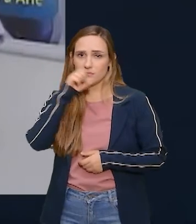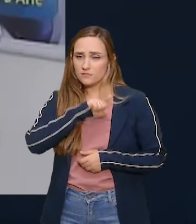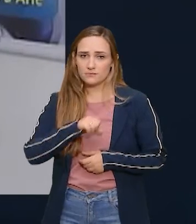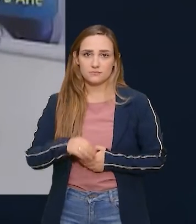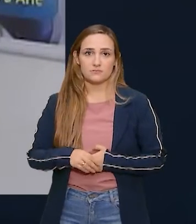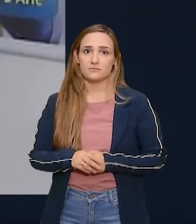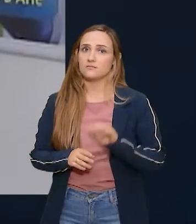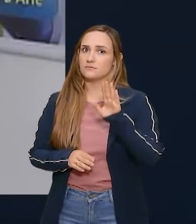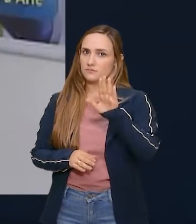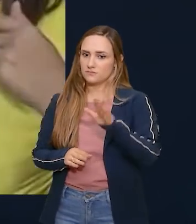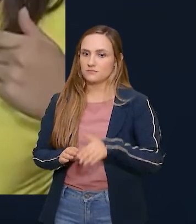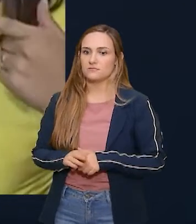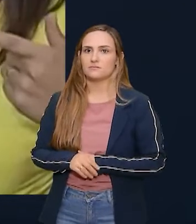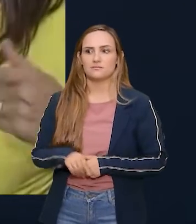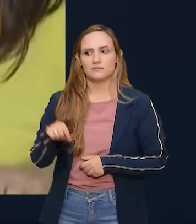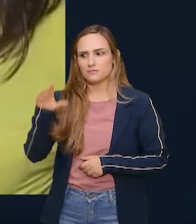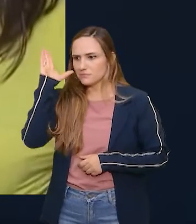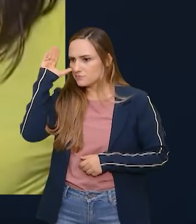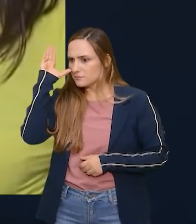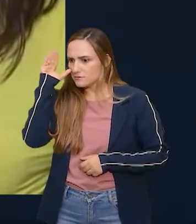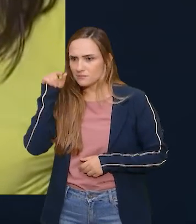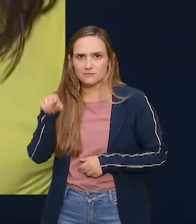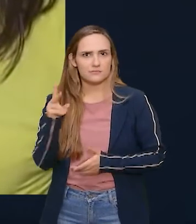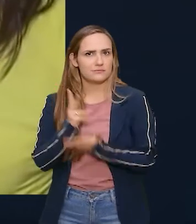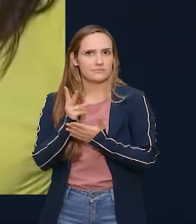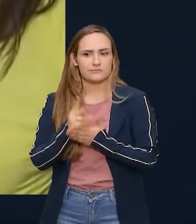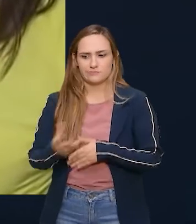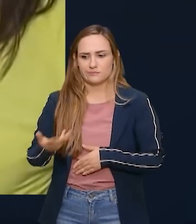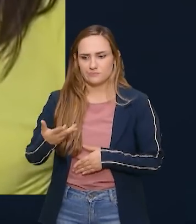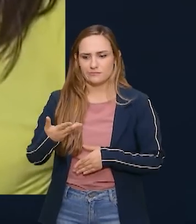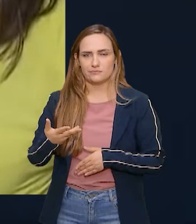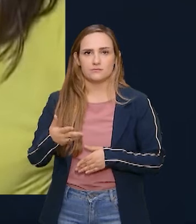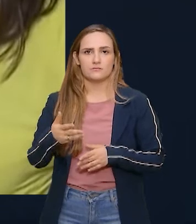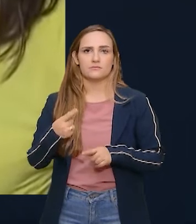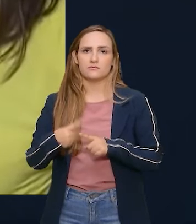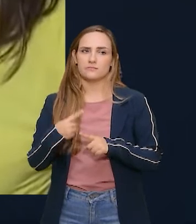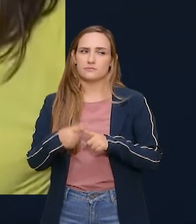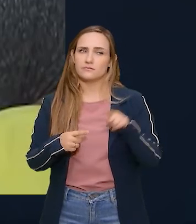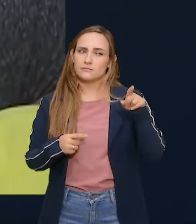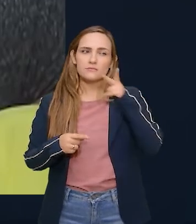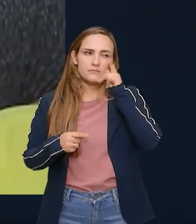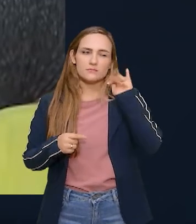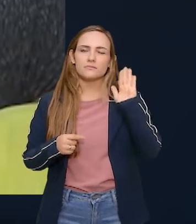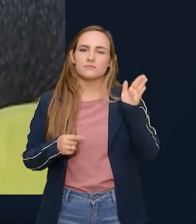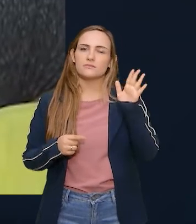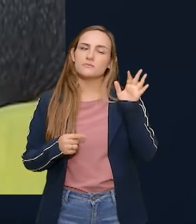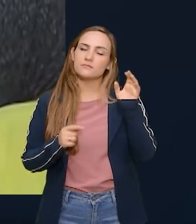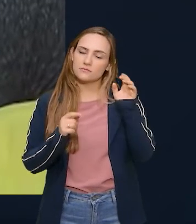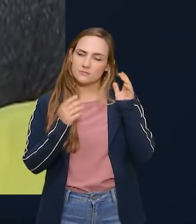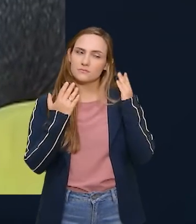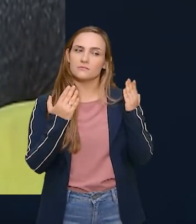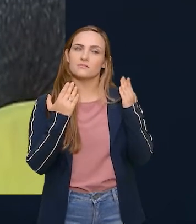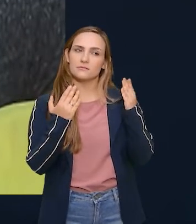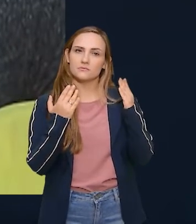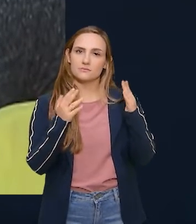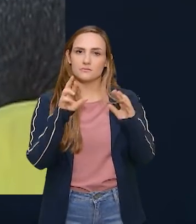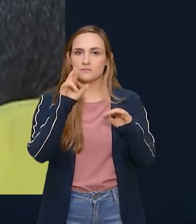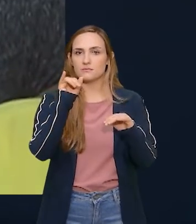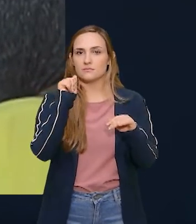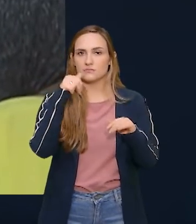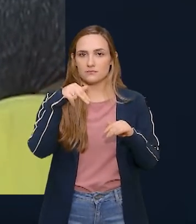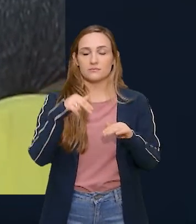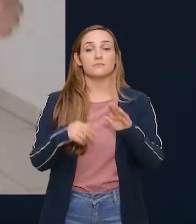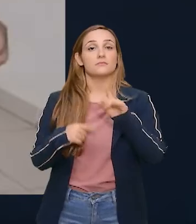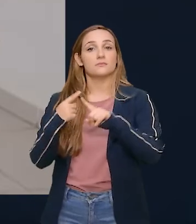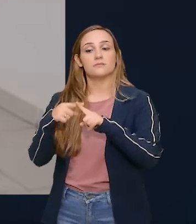que eu aprendia rápido. Só que a velocidade para aprender e a curiosidade do Rian já tinham deixado o pai com uma pulga atrás da